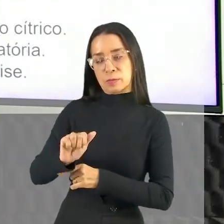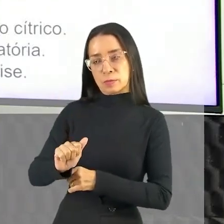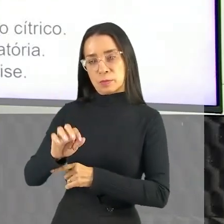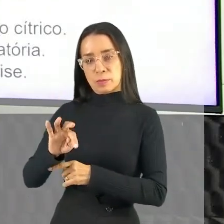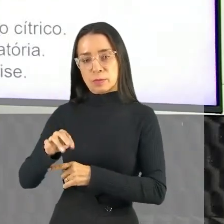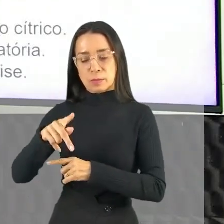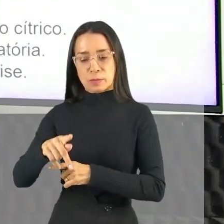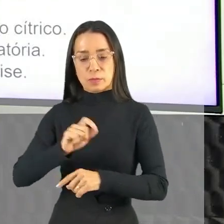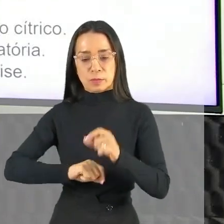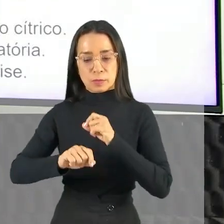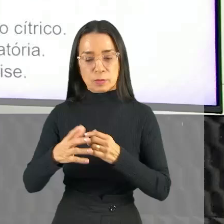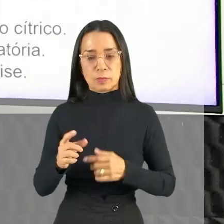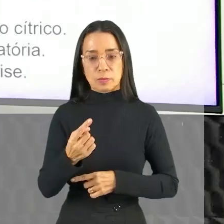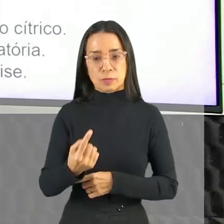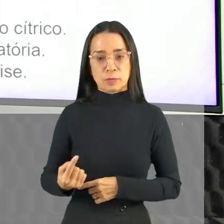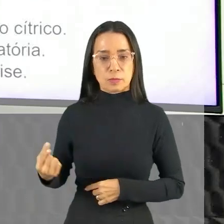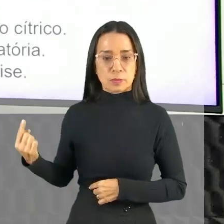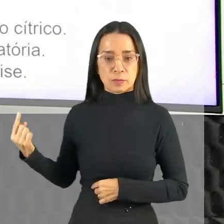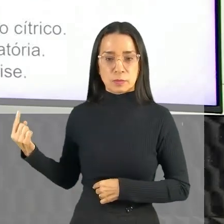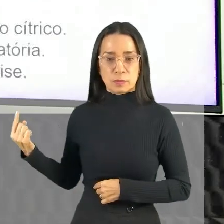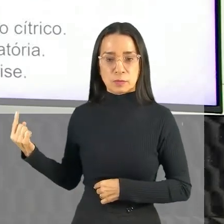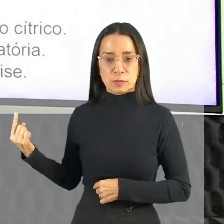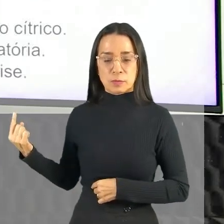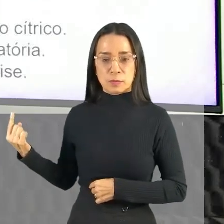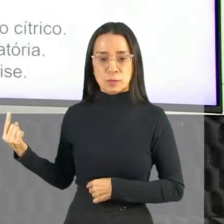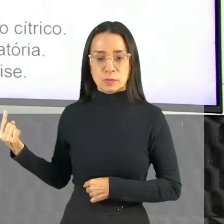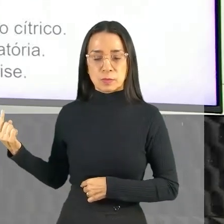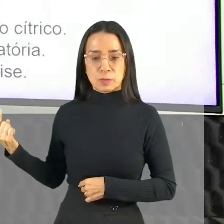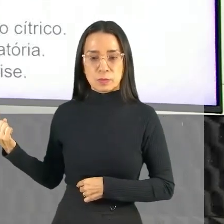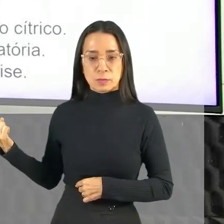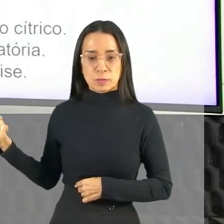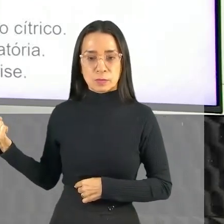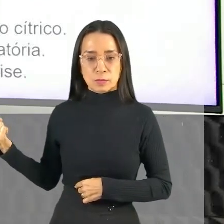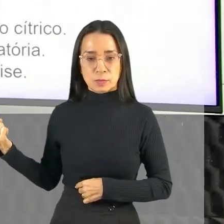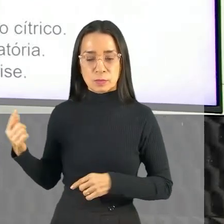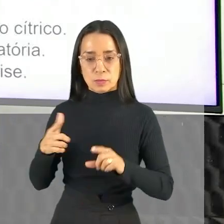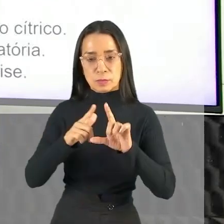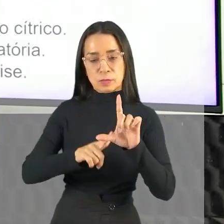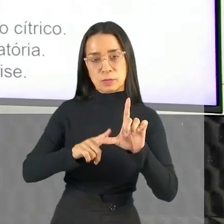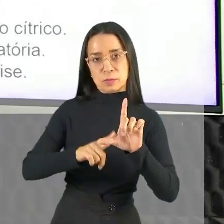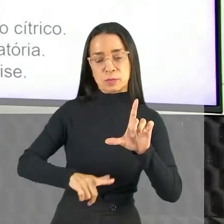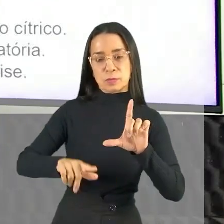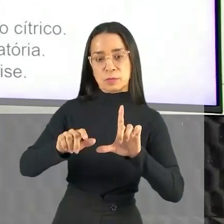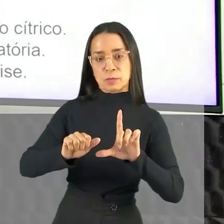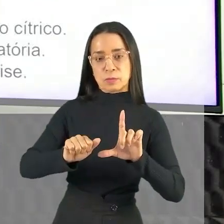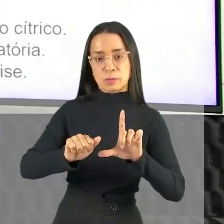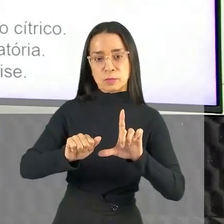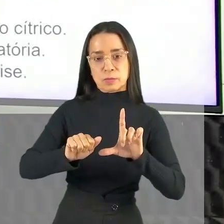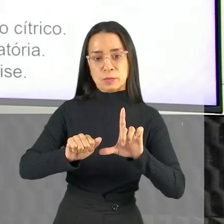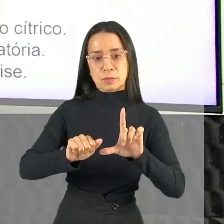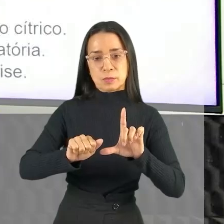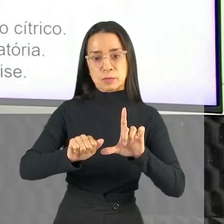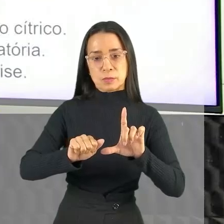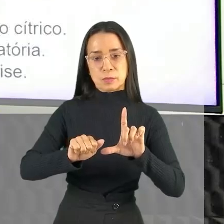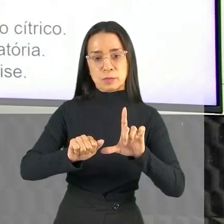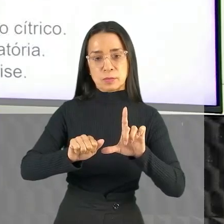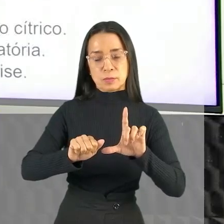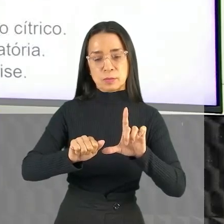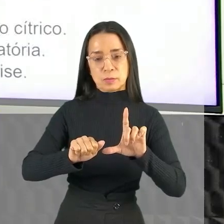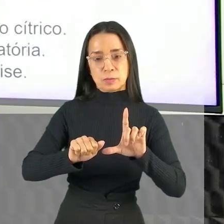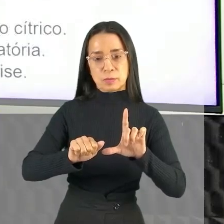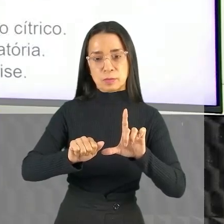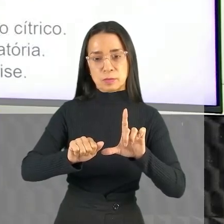Então, a sequência glicólise, ciclo do ácido cítrico e cadeia respiratória é a sequência correta. As